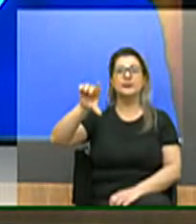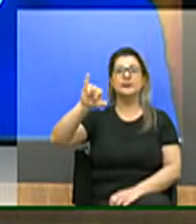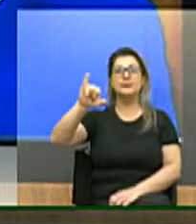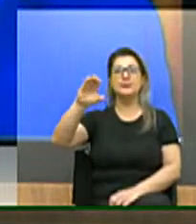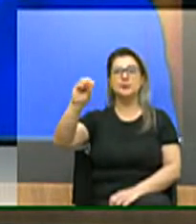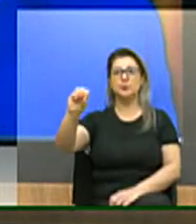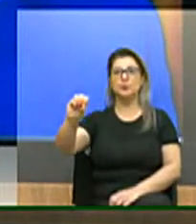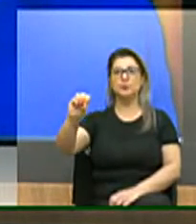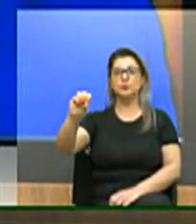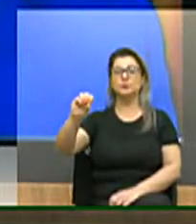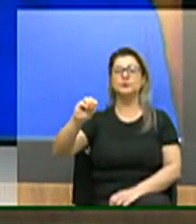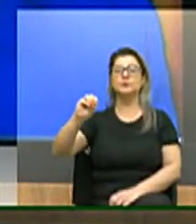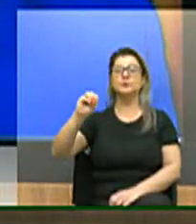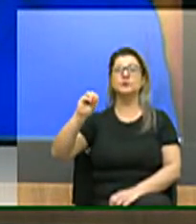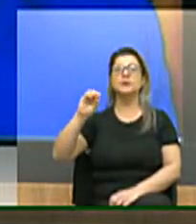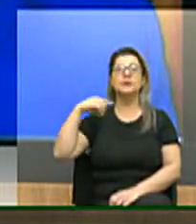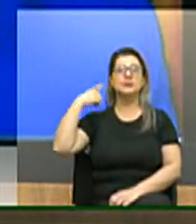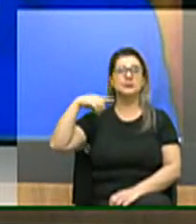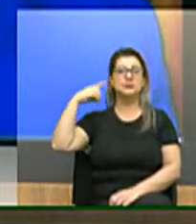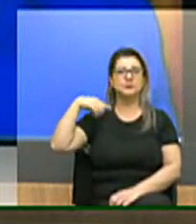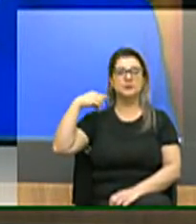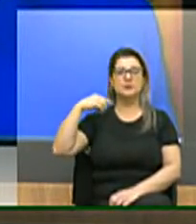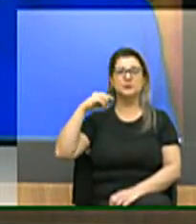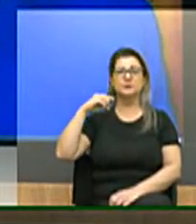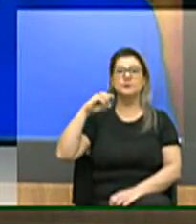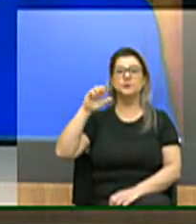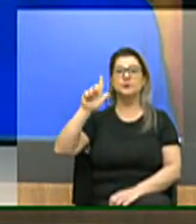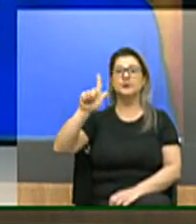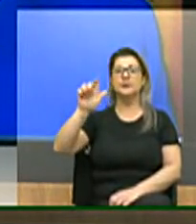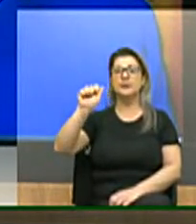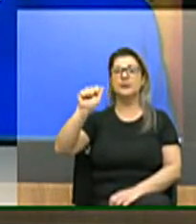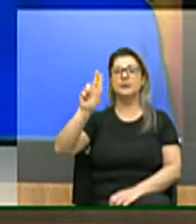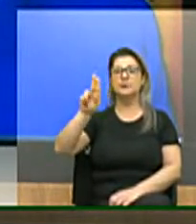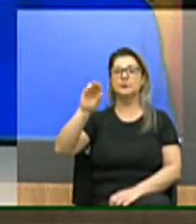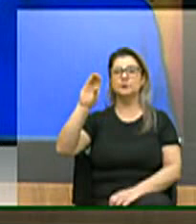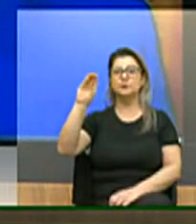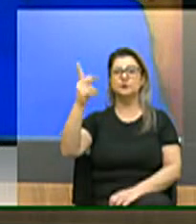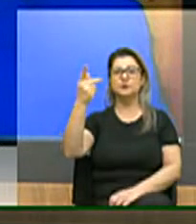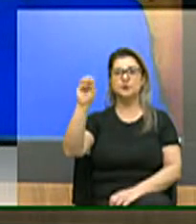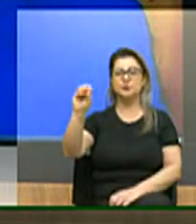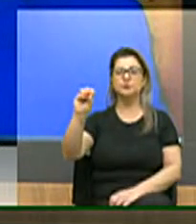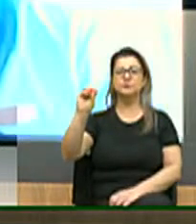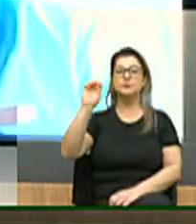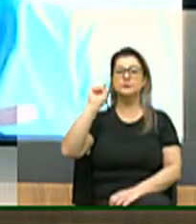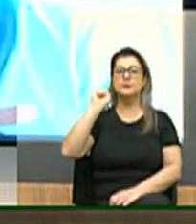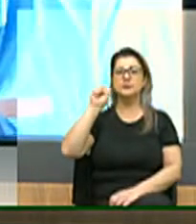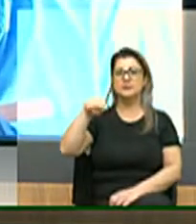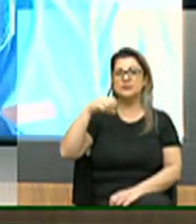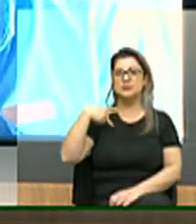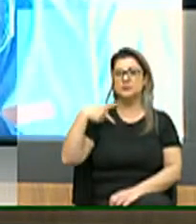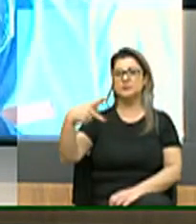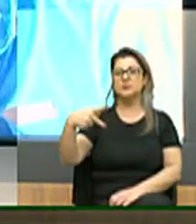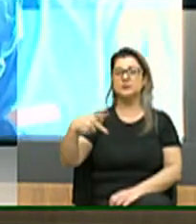Deputado Gaúcho da Geral. Sim, presidente. Deputada Anne Ortiz.